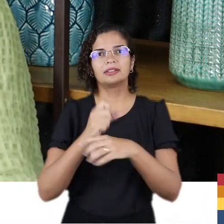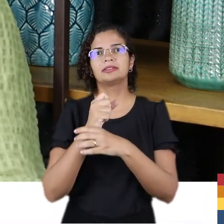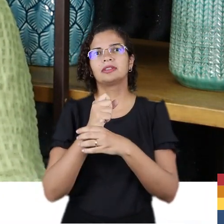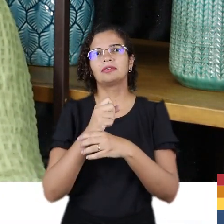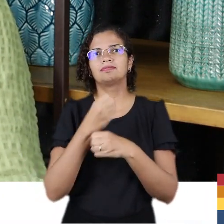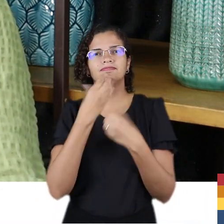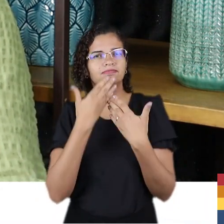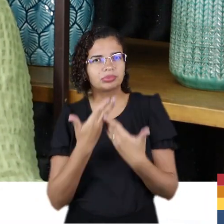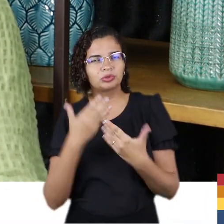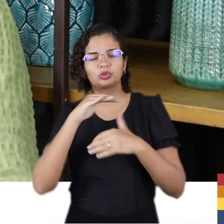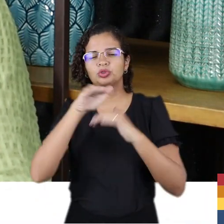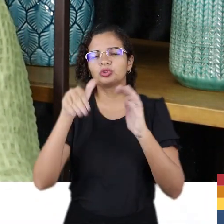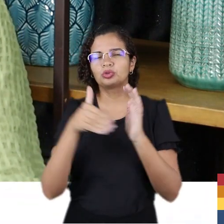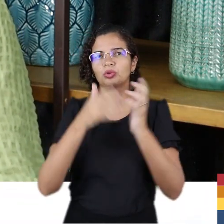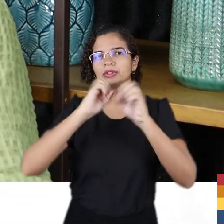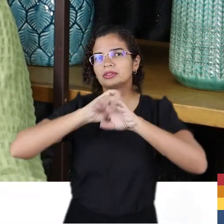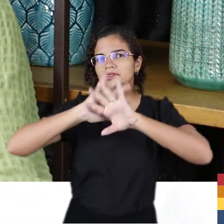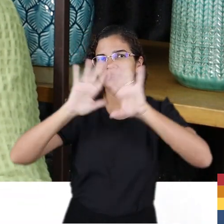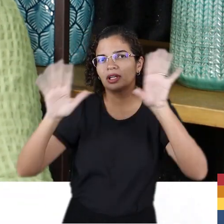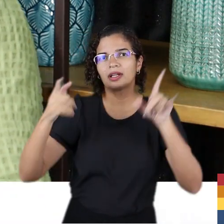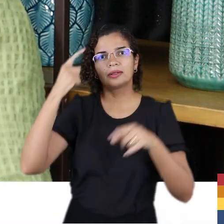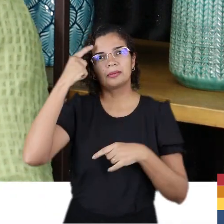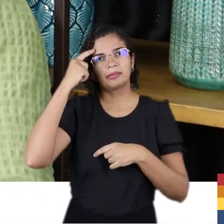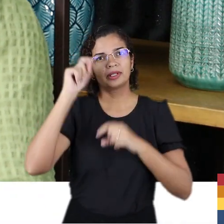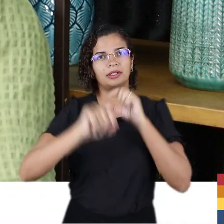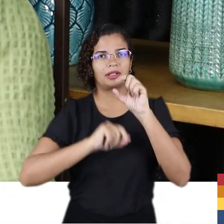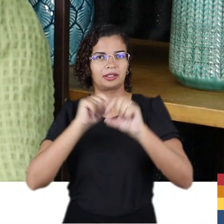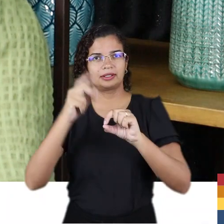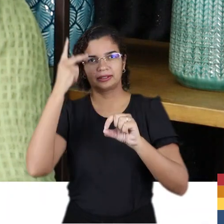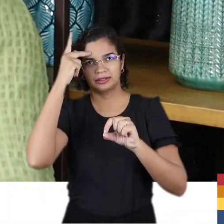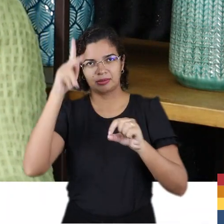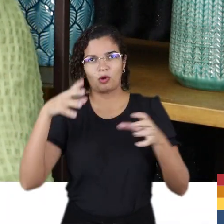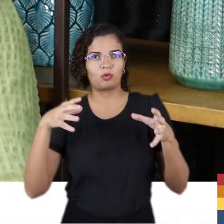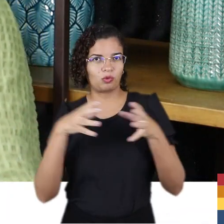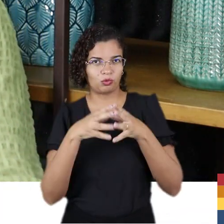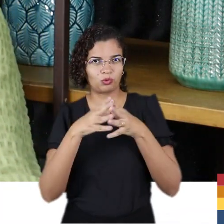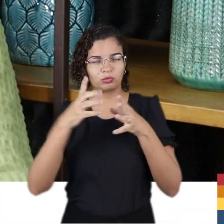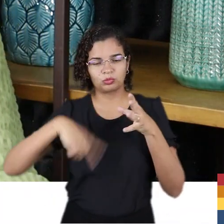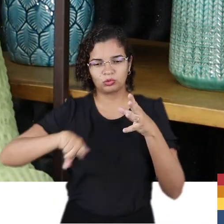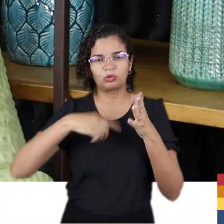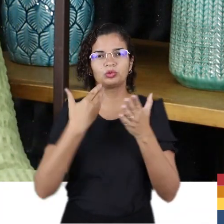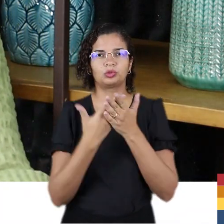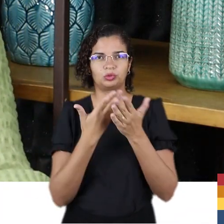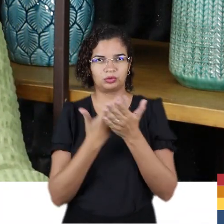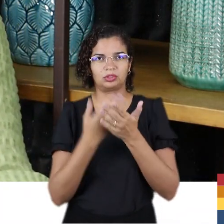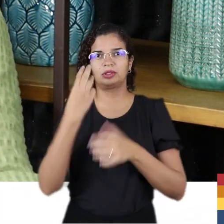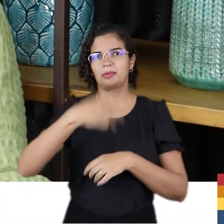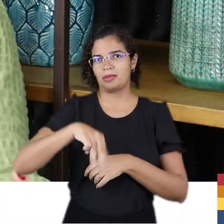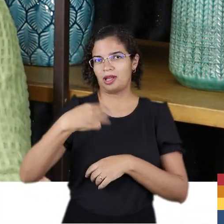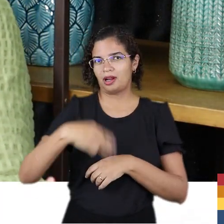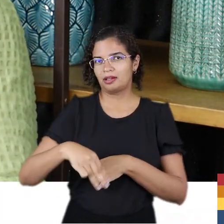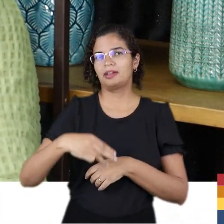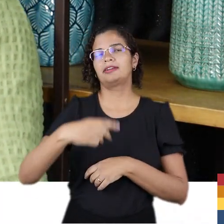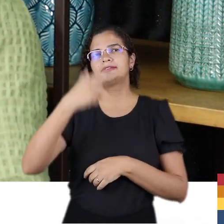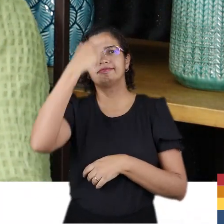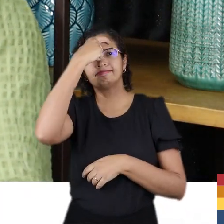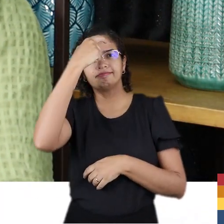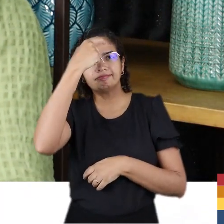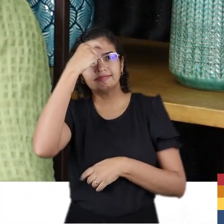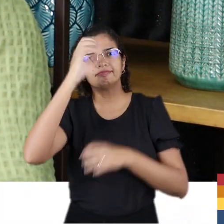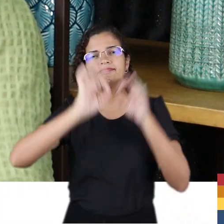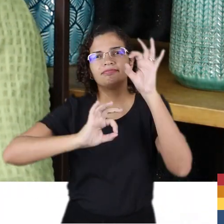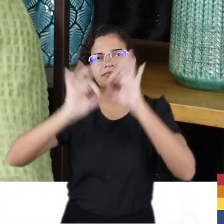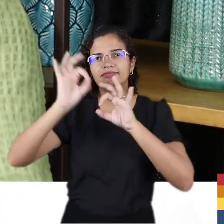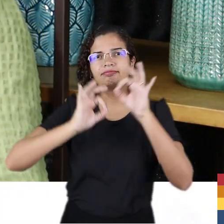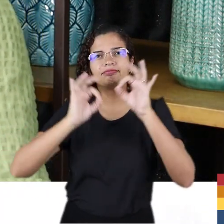E, claro, né? Pensar numa educação para a coletividade, para os nossos estudantes maranhenses com muita coerência, né? Com muito alinhamento e